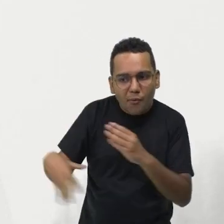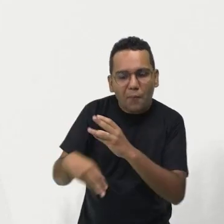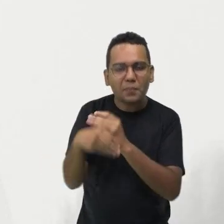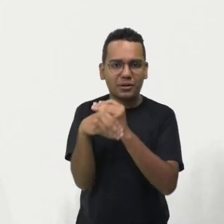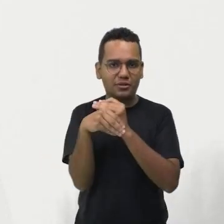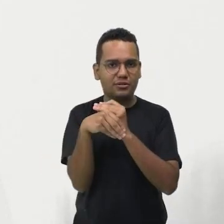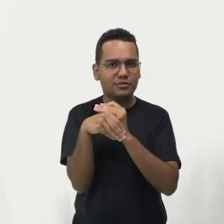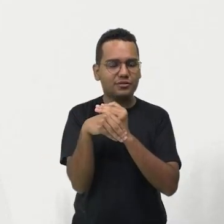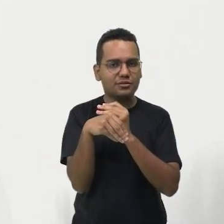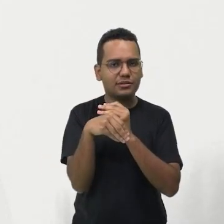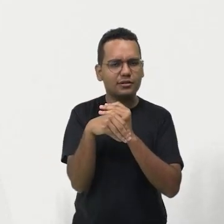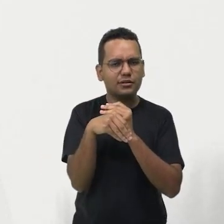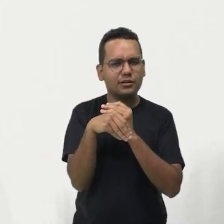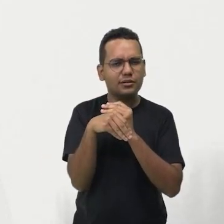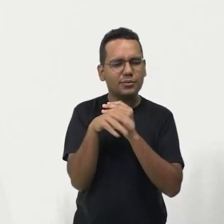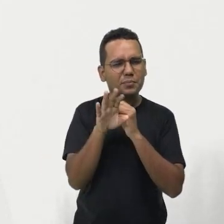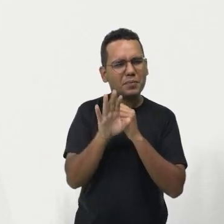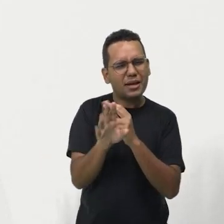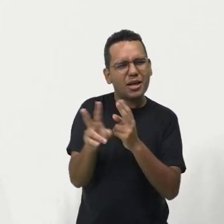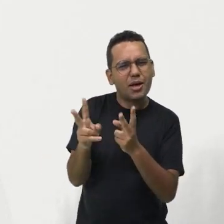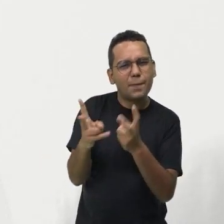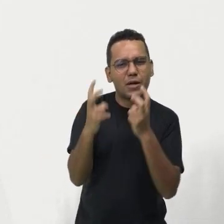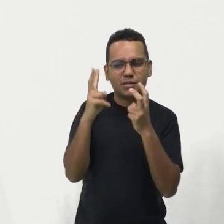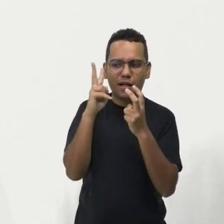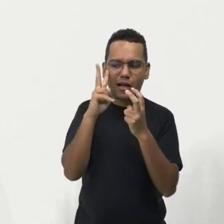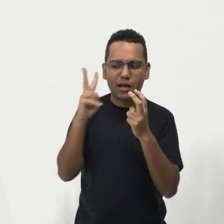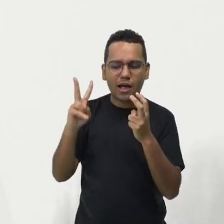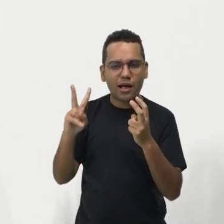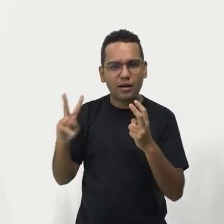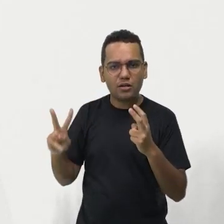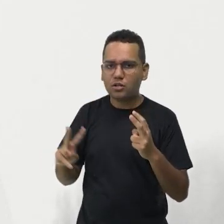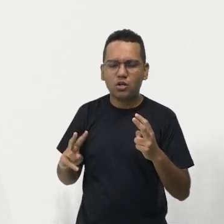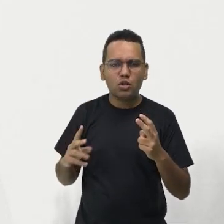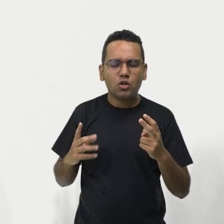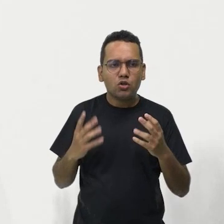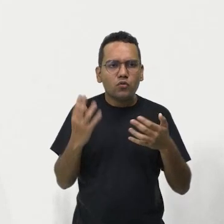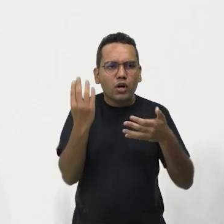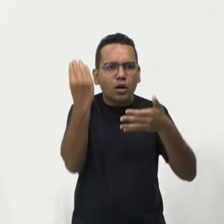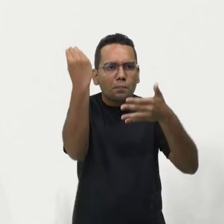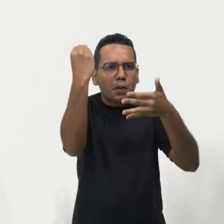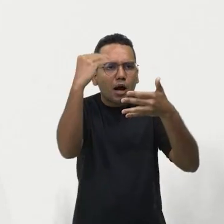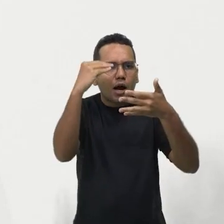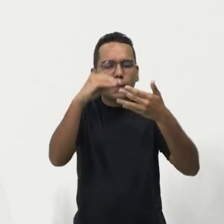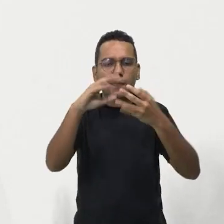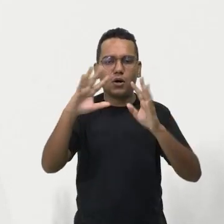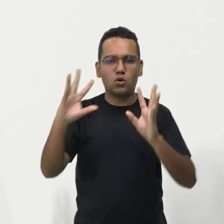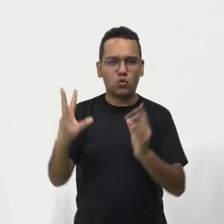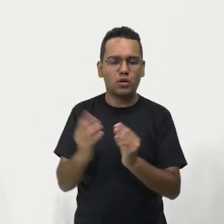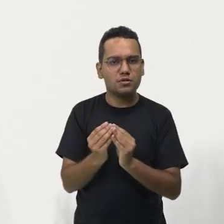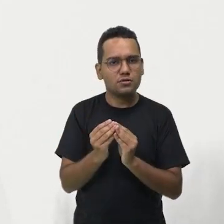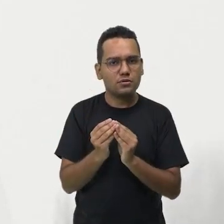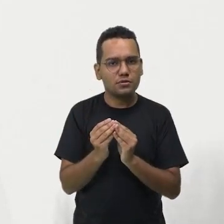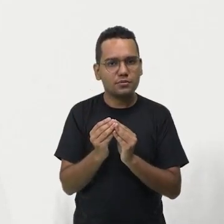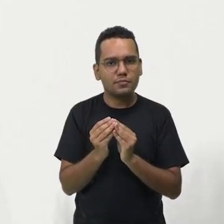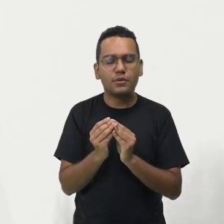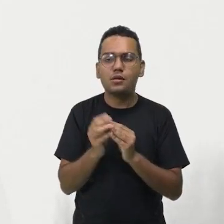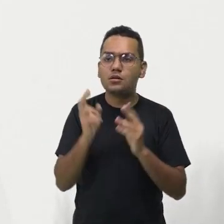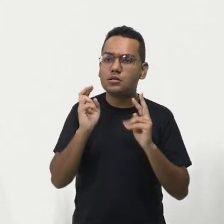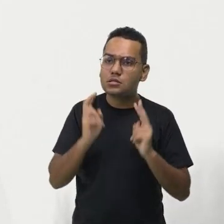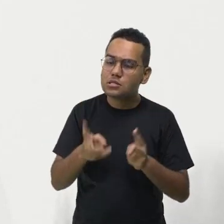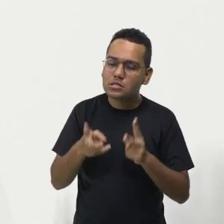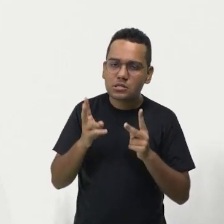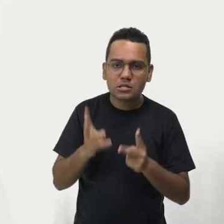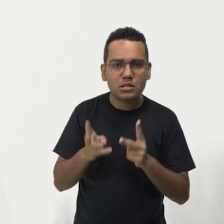certo? Um fato histórico. Observem que essa informação não foi selecionada para o resumo. Então, observem que o resumo, a